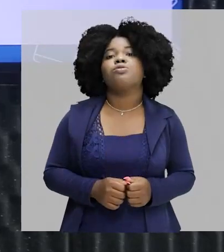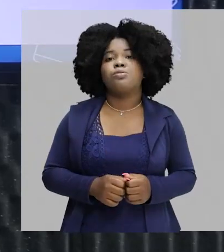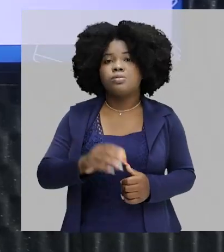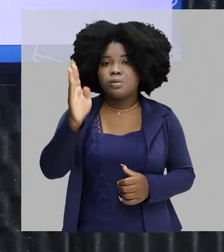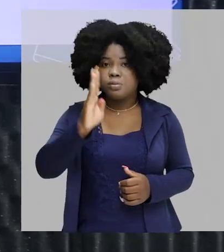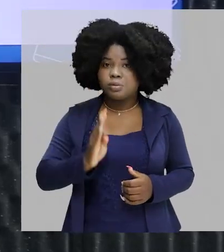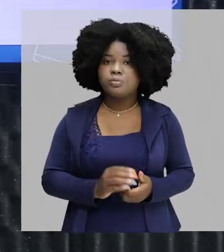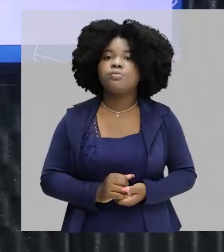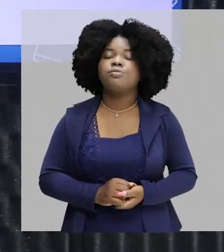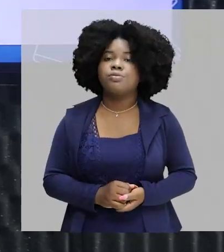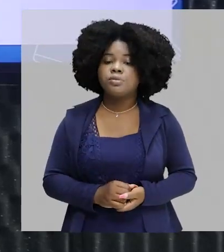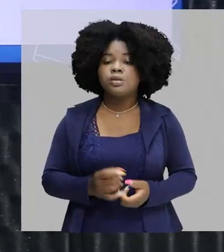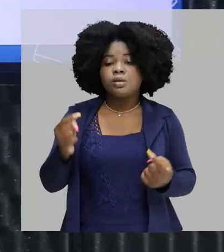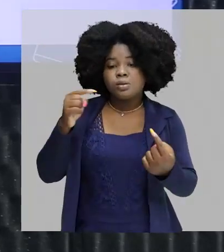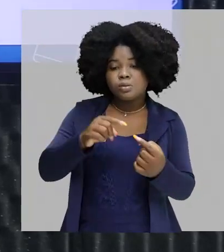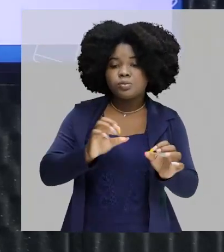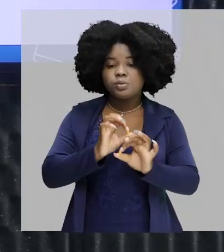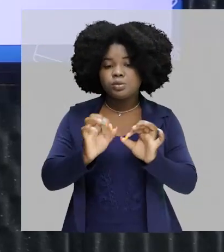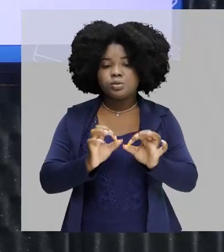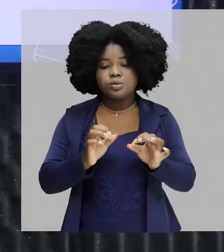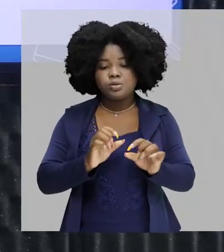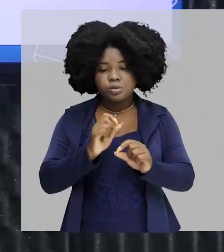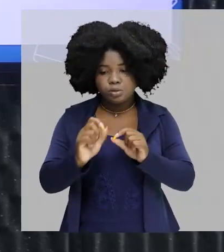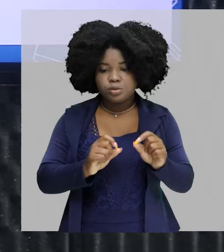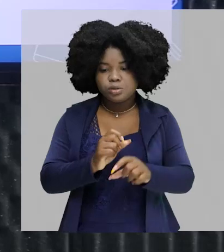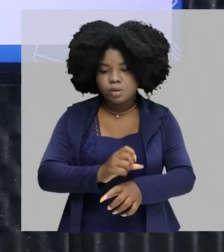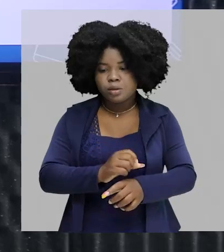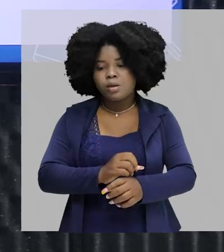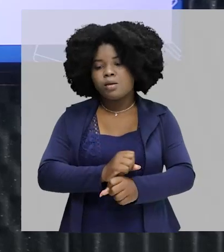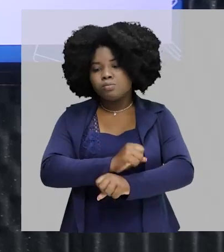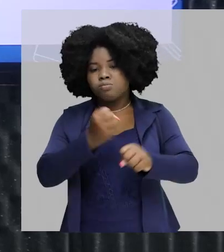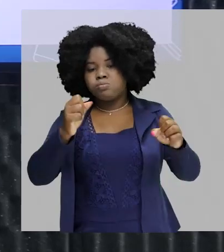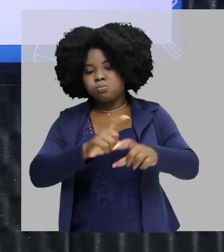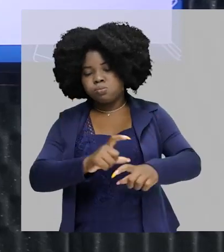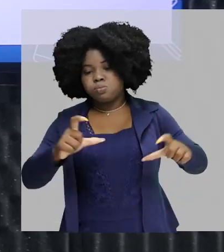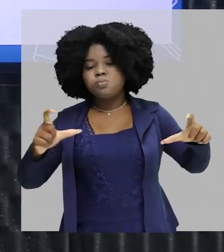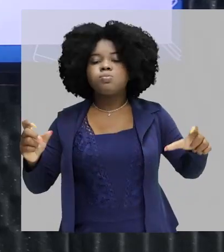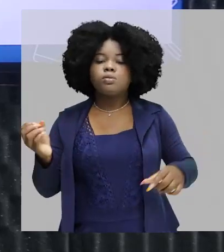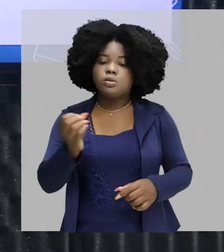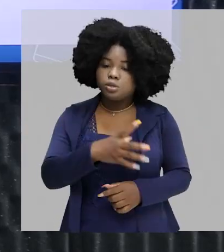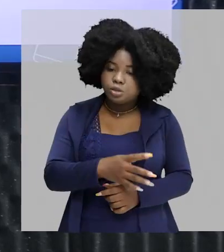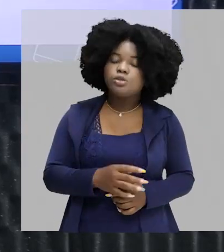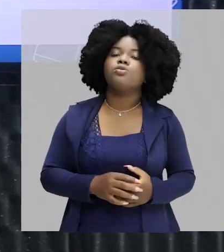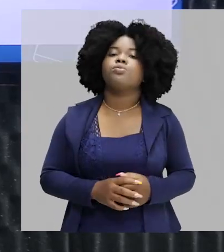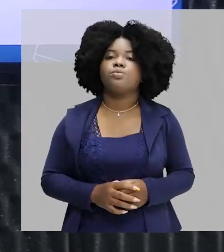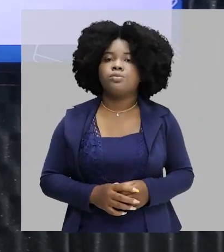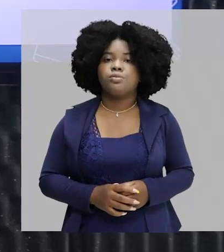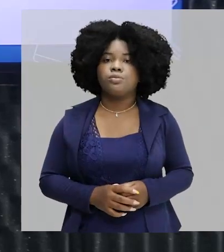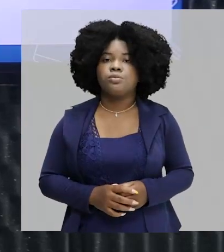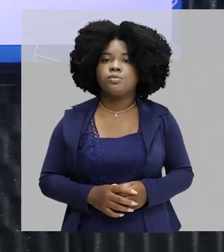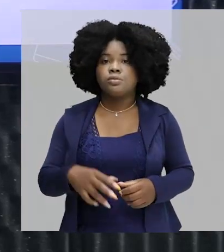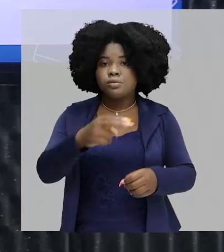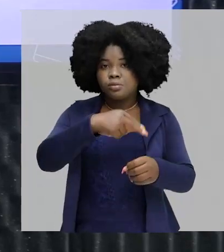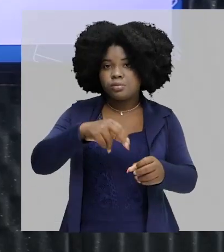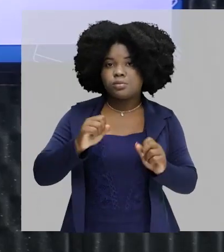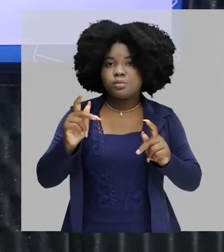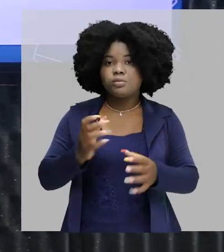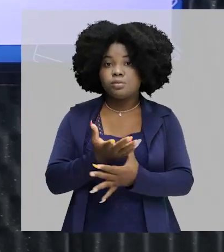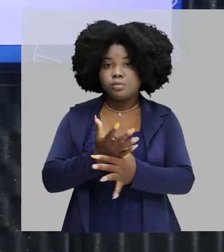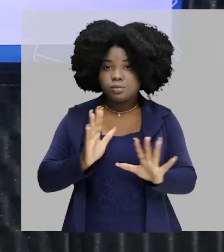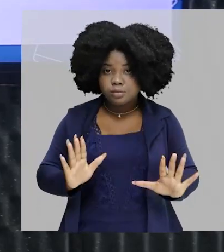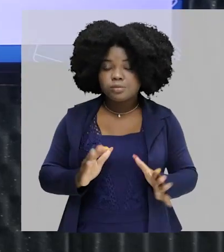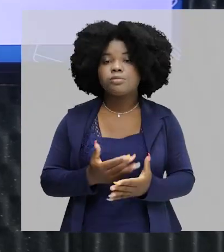há também esse objetivo de expandir a construção de novos reatores nucleares no nosso país. Turminha, vou ficando por